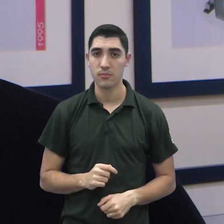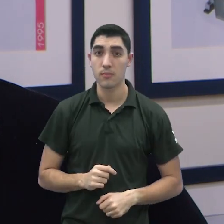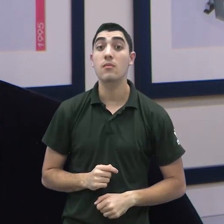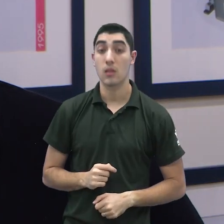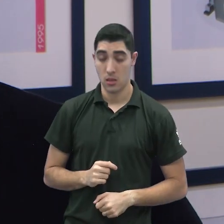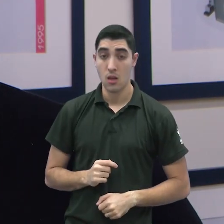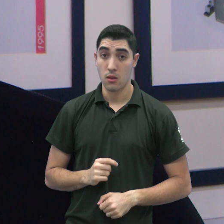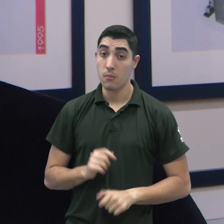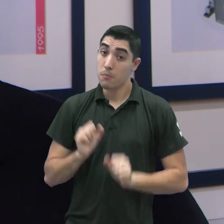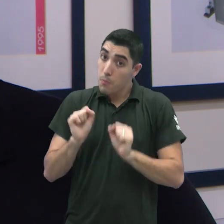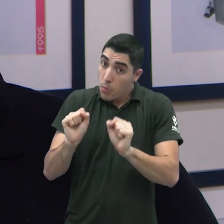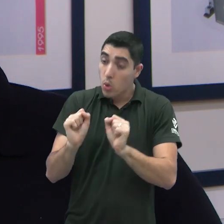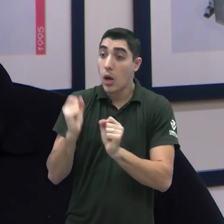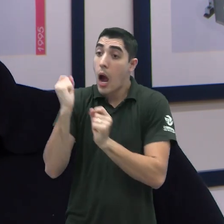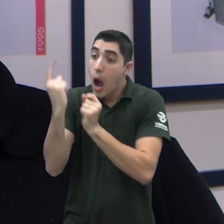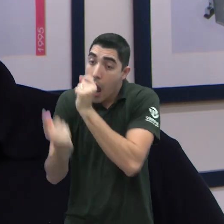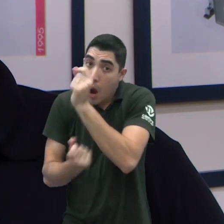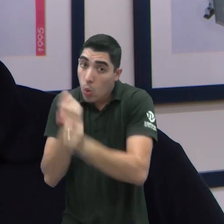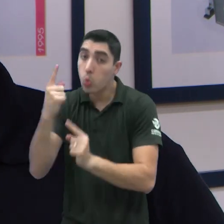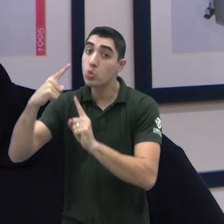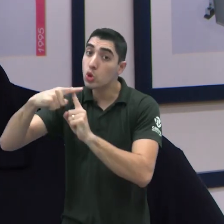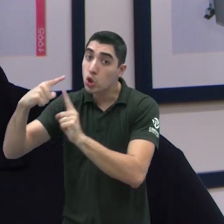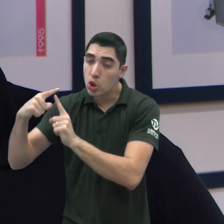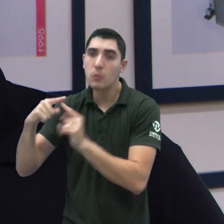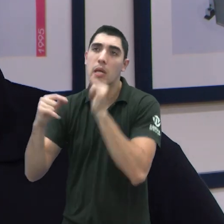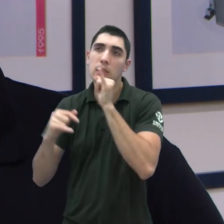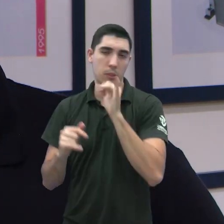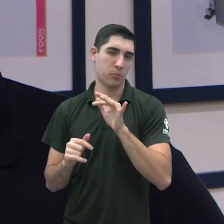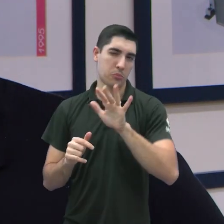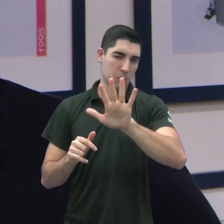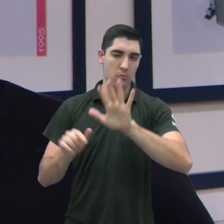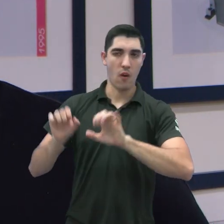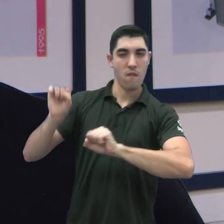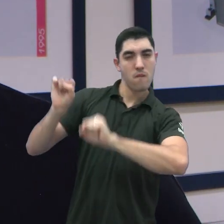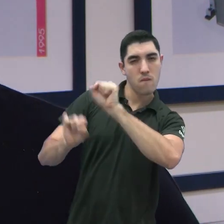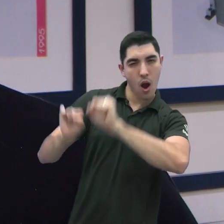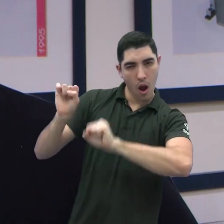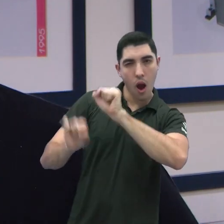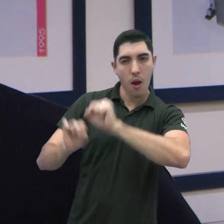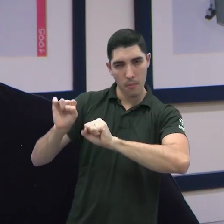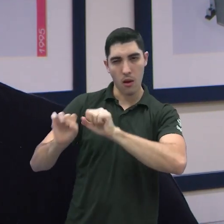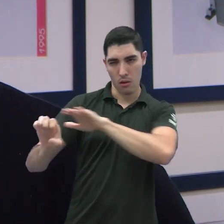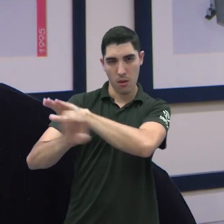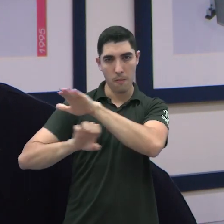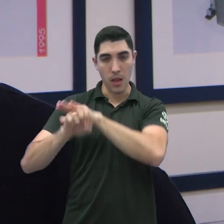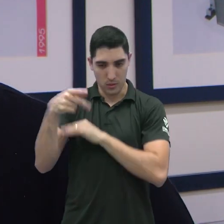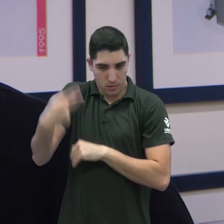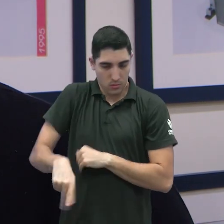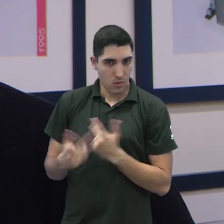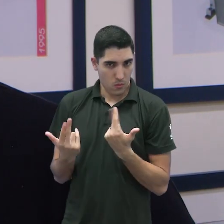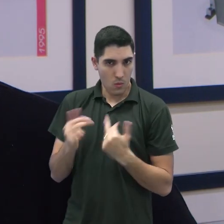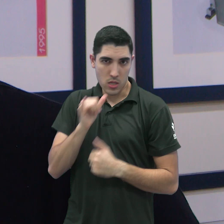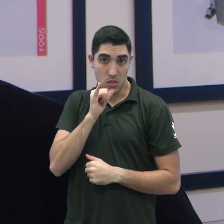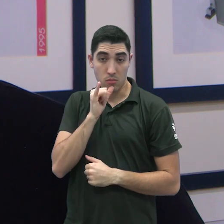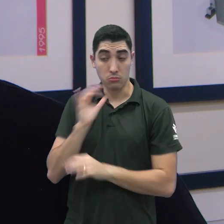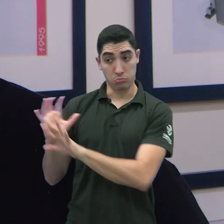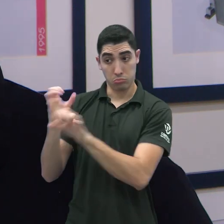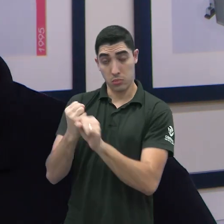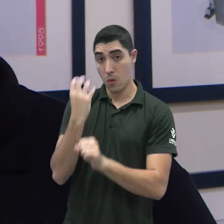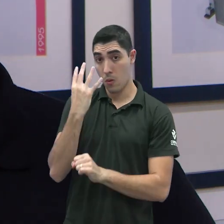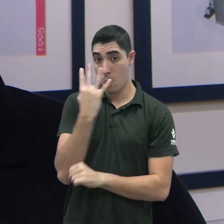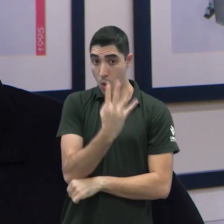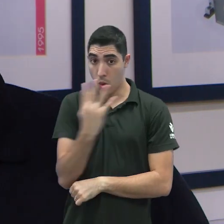para a essência de alguns tipos de negócio. Um negócio industrial, por exemplo, como é o negócio nosso, eles